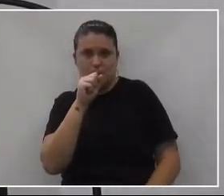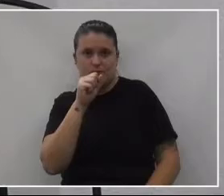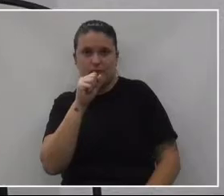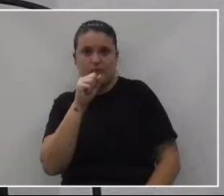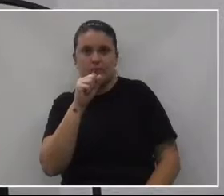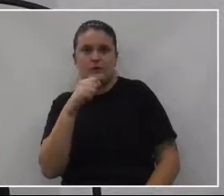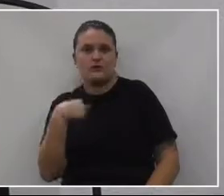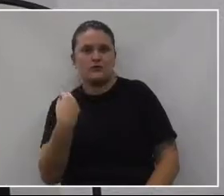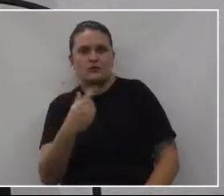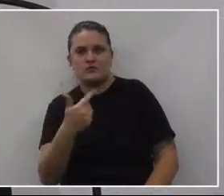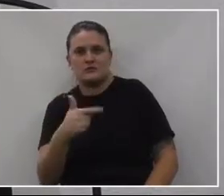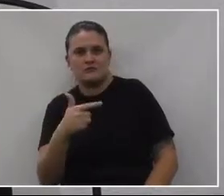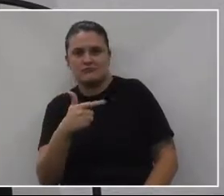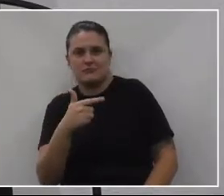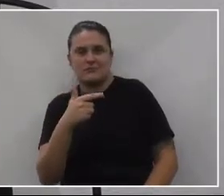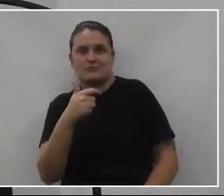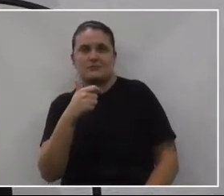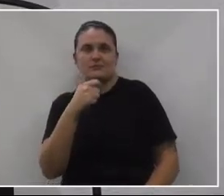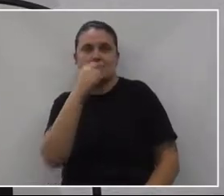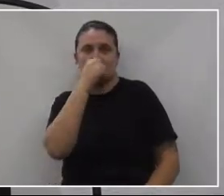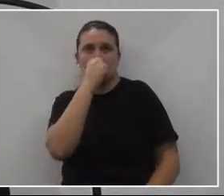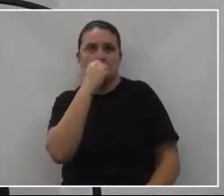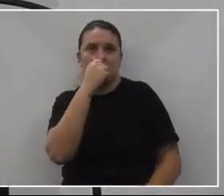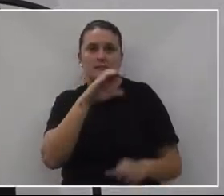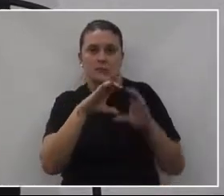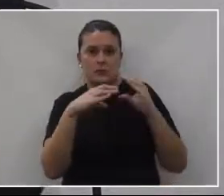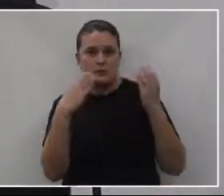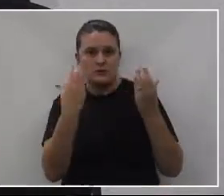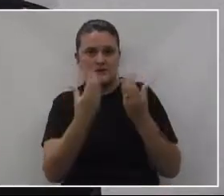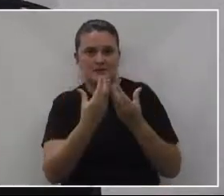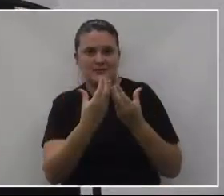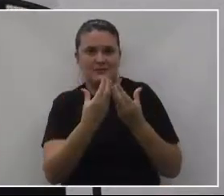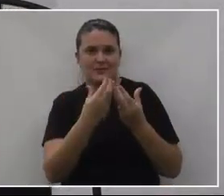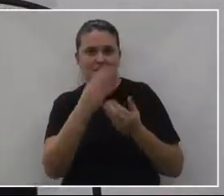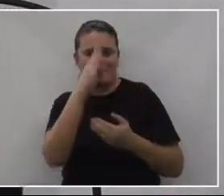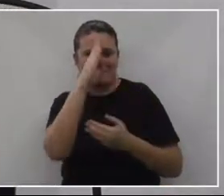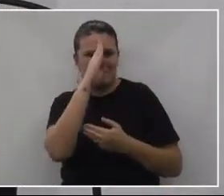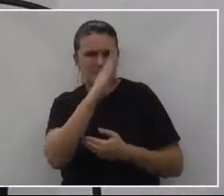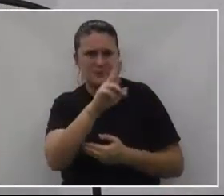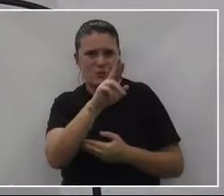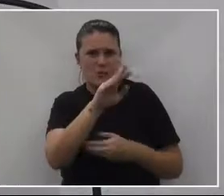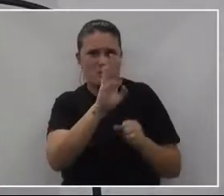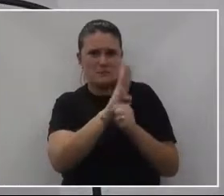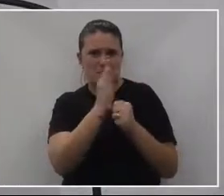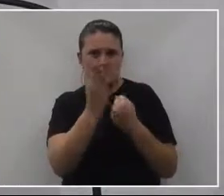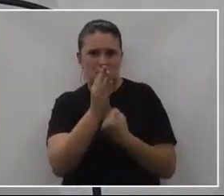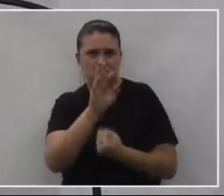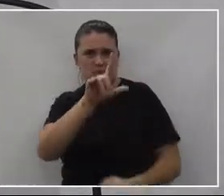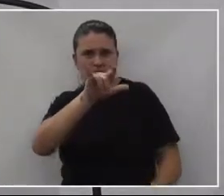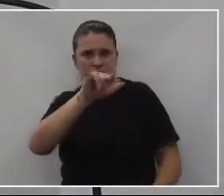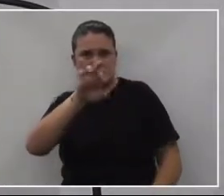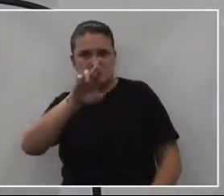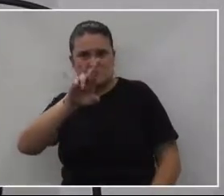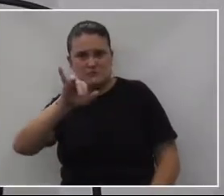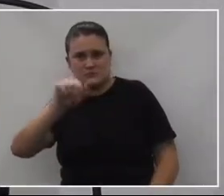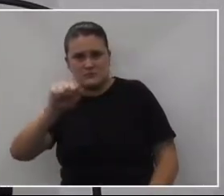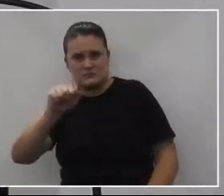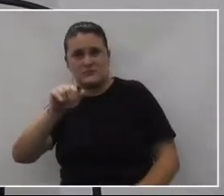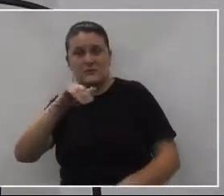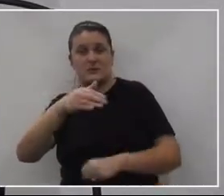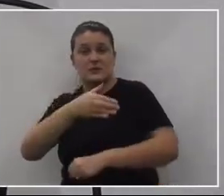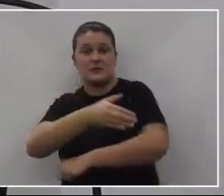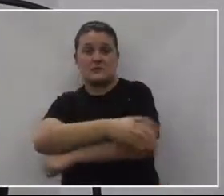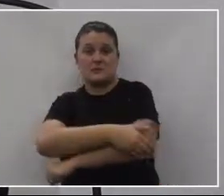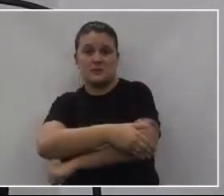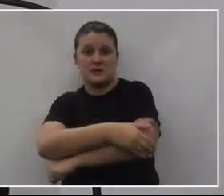não estamos dentro exatamente ali de uma comunidade como é o mote principal, como fizemos na Limeira, né, vereador? Lá nós, na Praça Central da